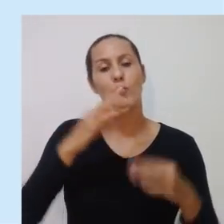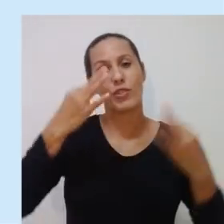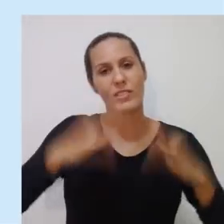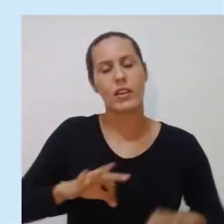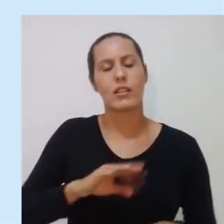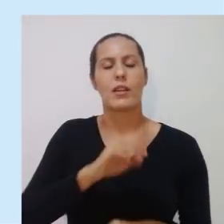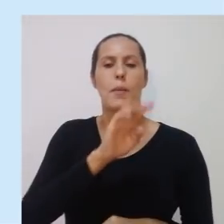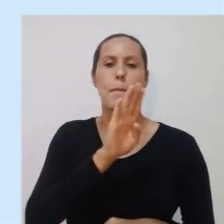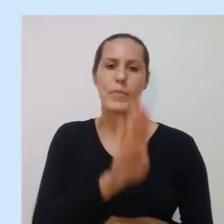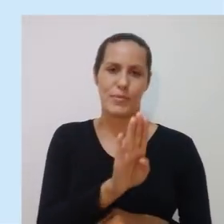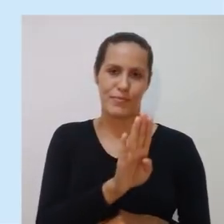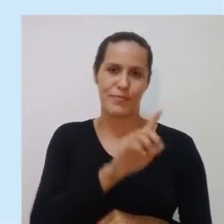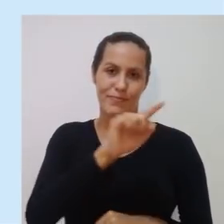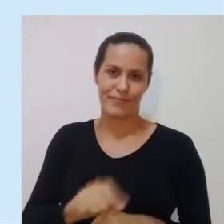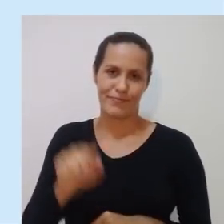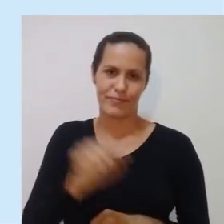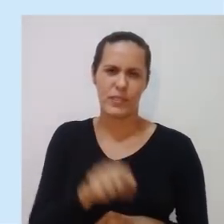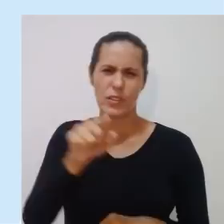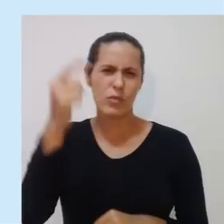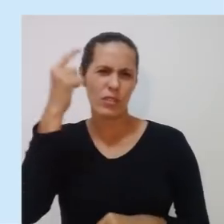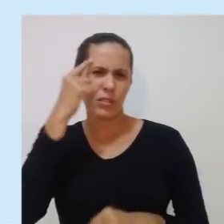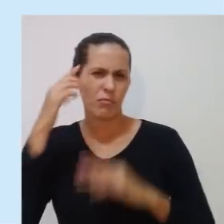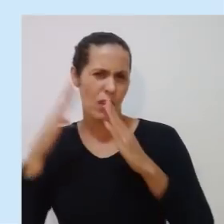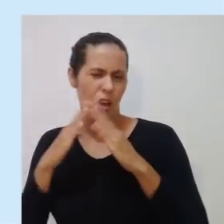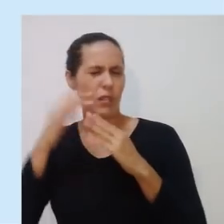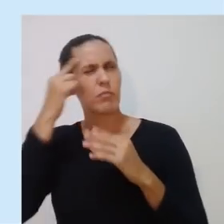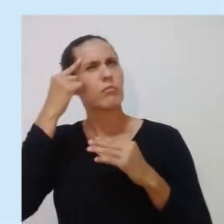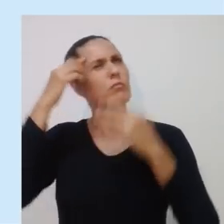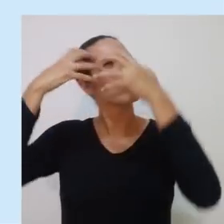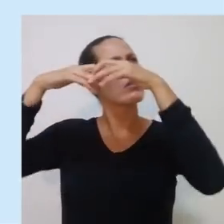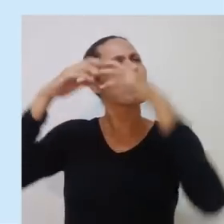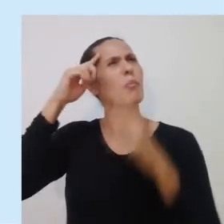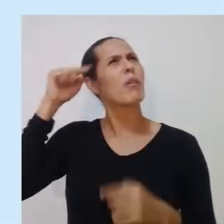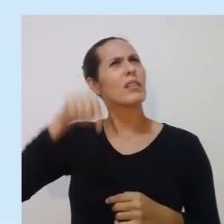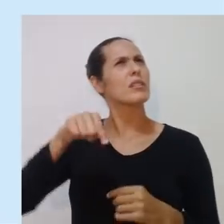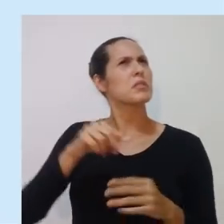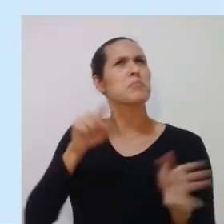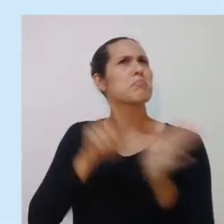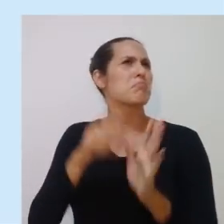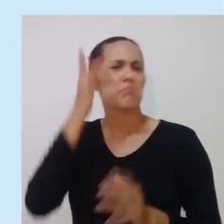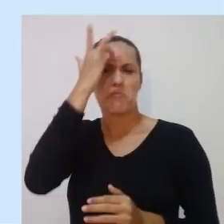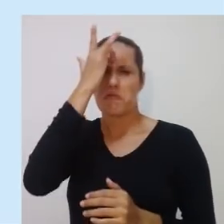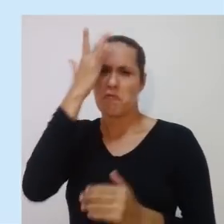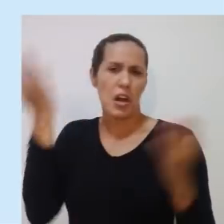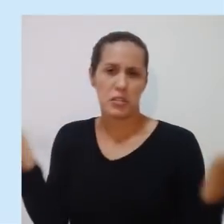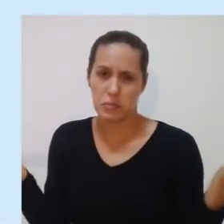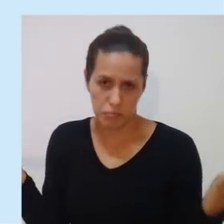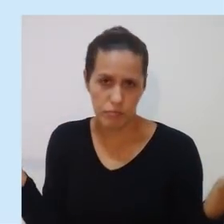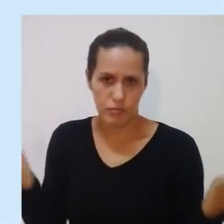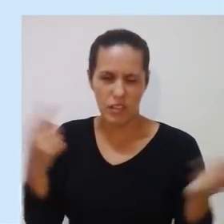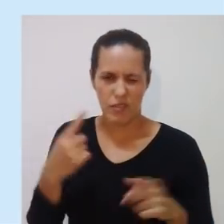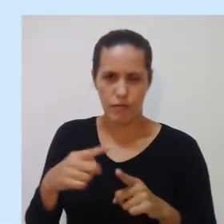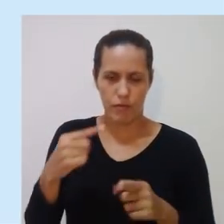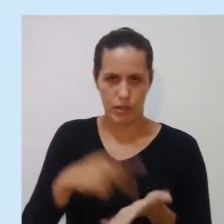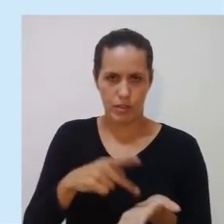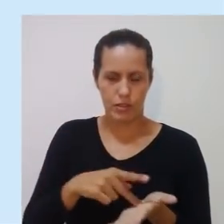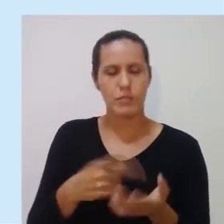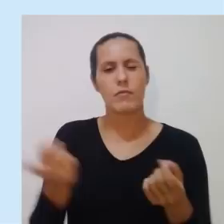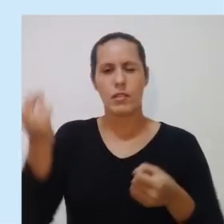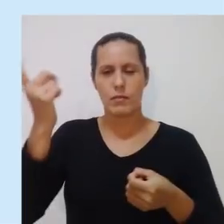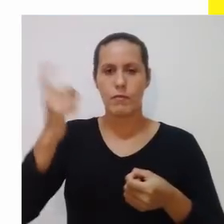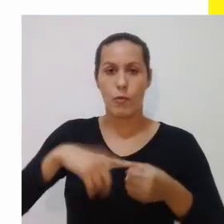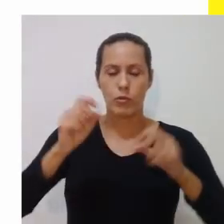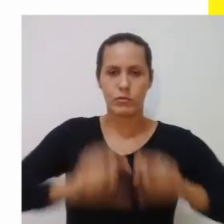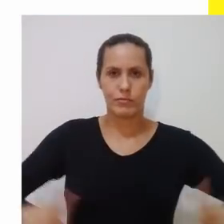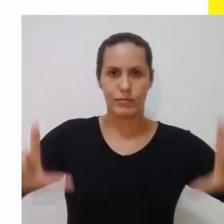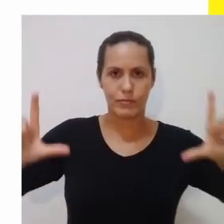B. E vocês que estão aí em casa agora pensando, ora, mas esse é um quesito fácil. Olha para a tela de novo, de olho